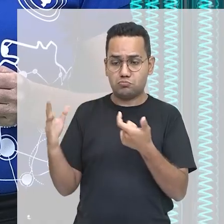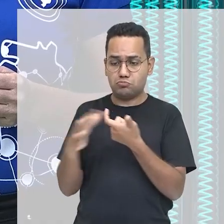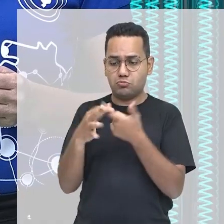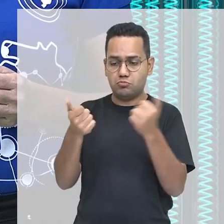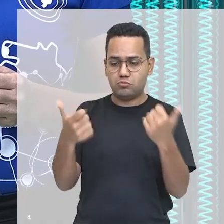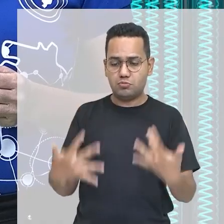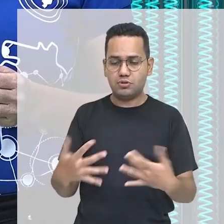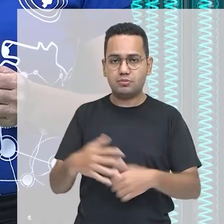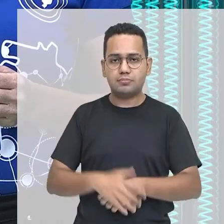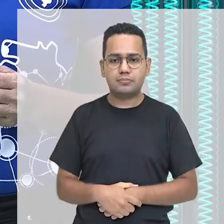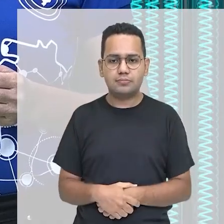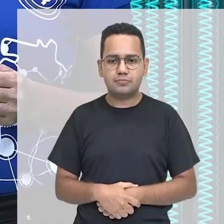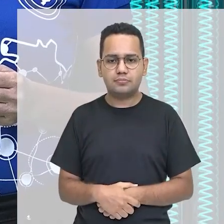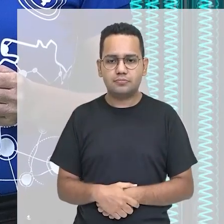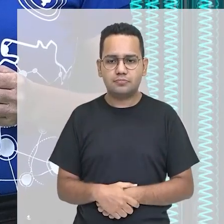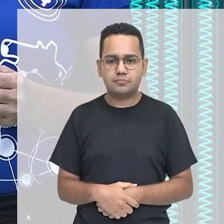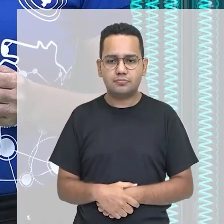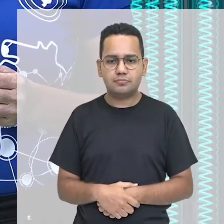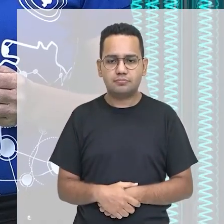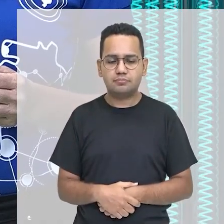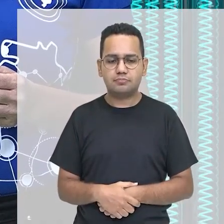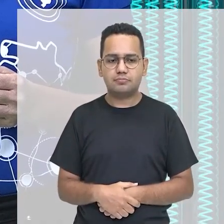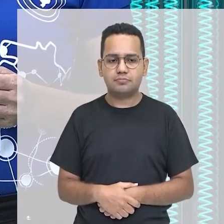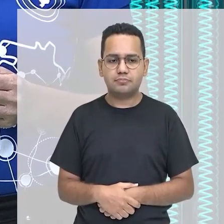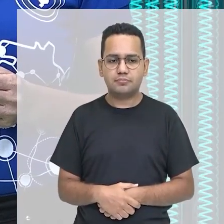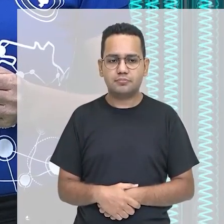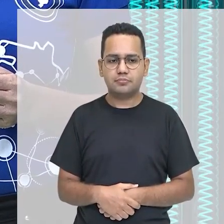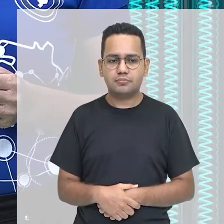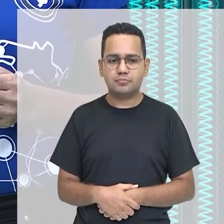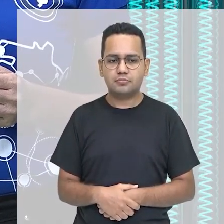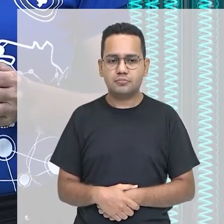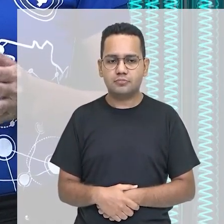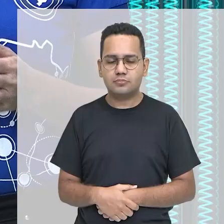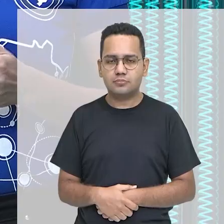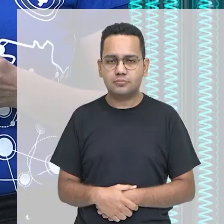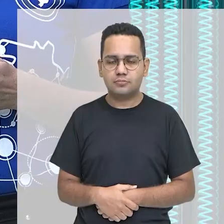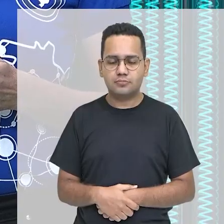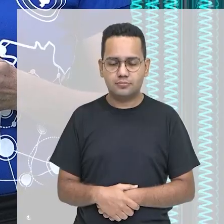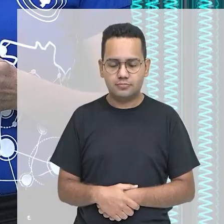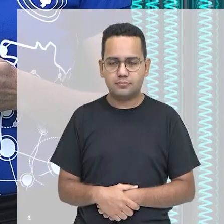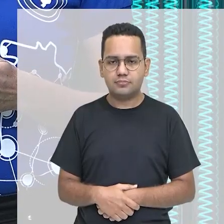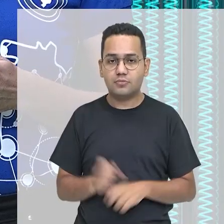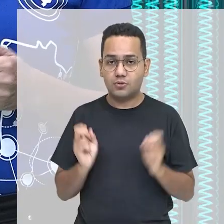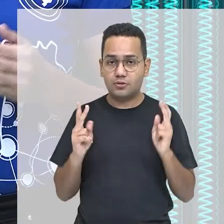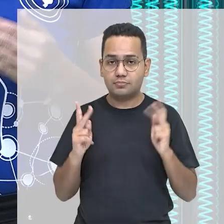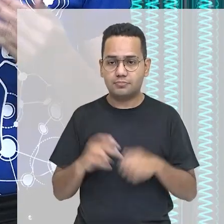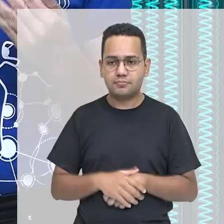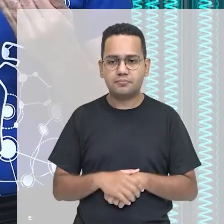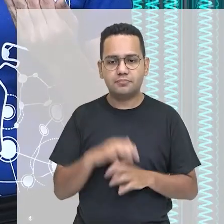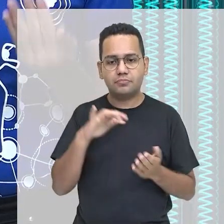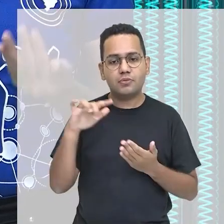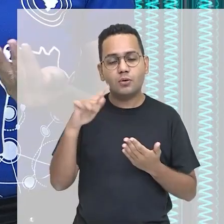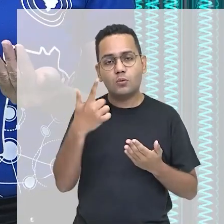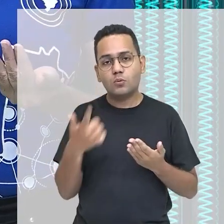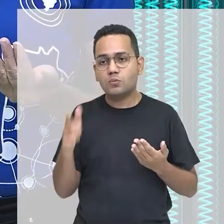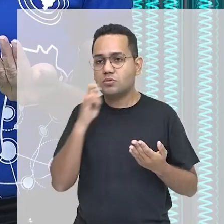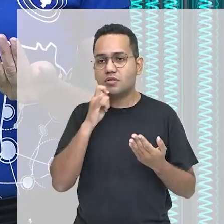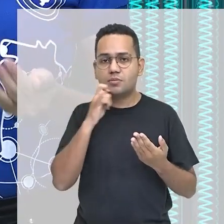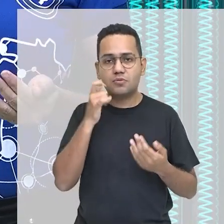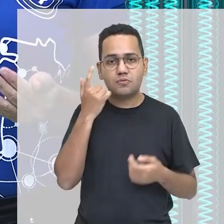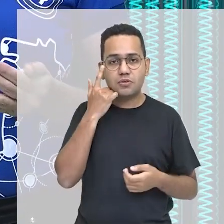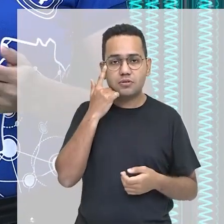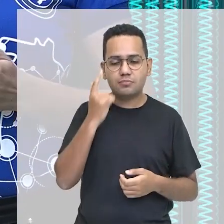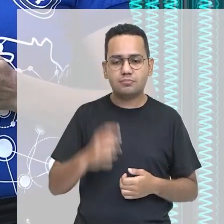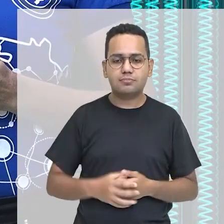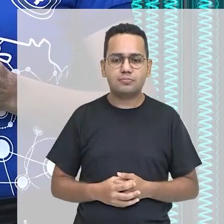algo. Because, for, because of. Temos outros exemplos